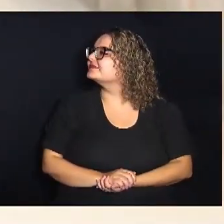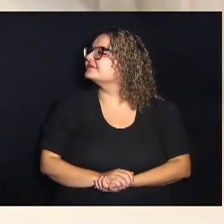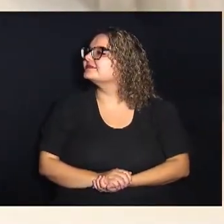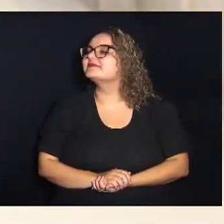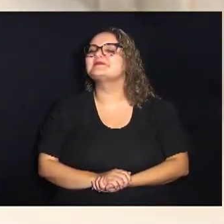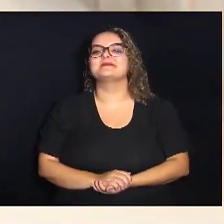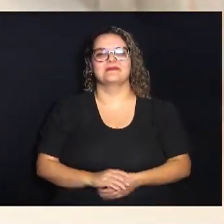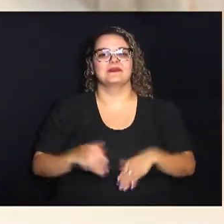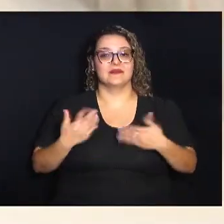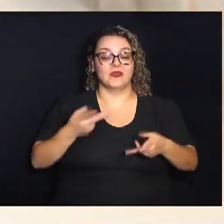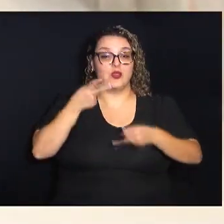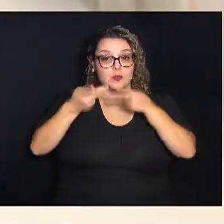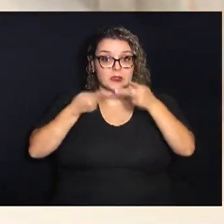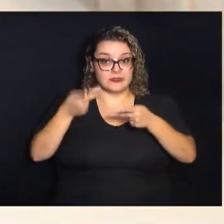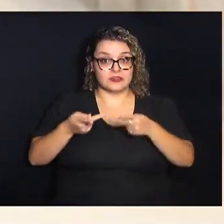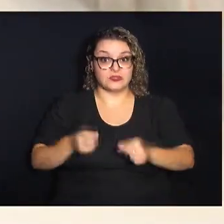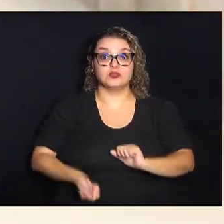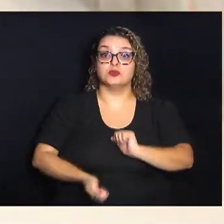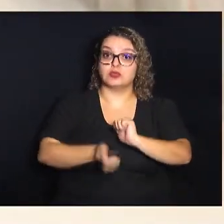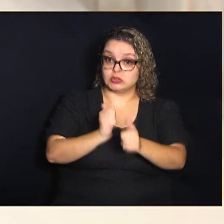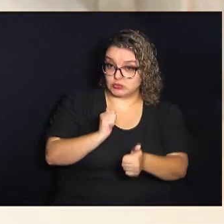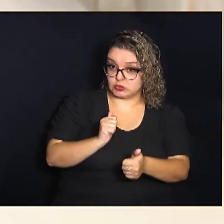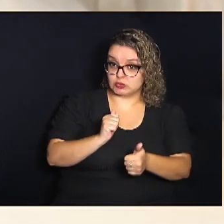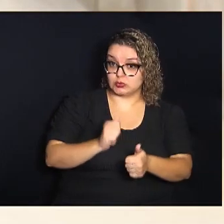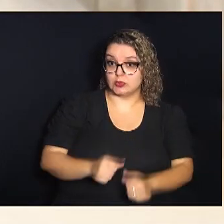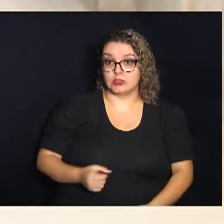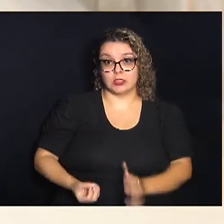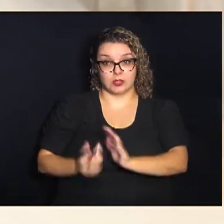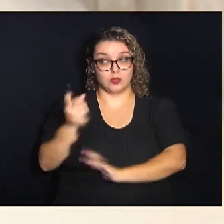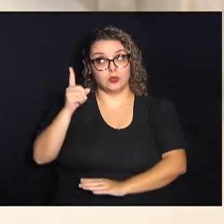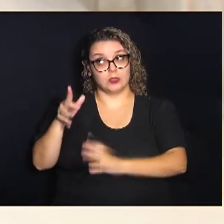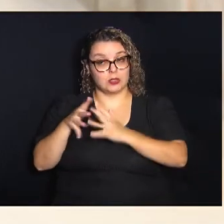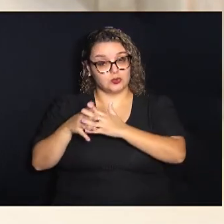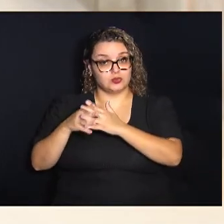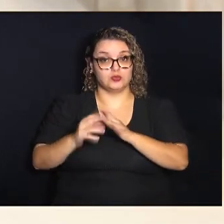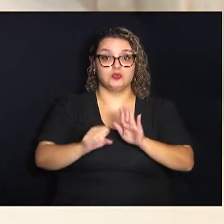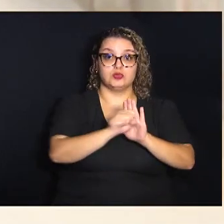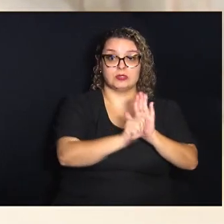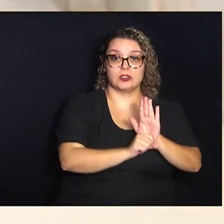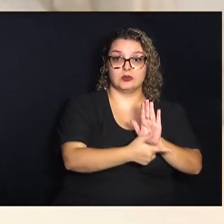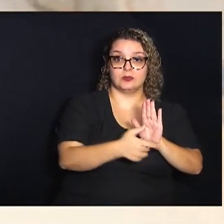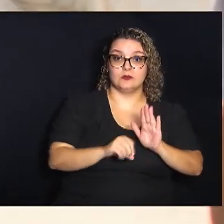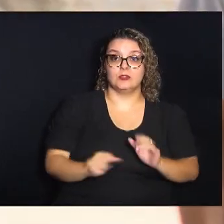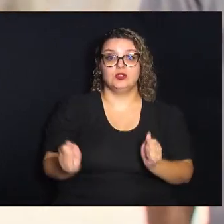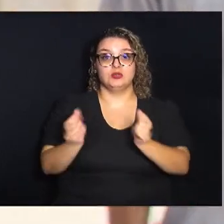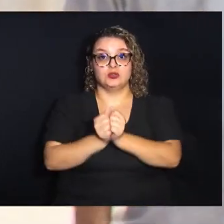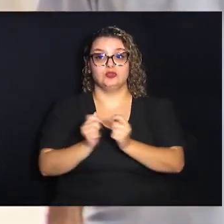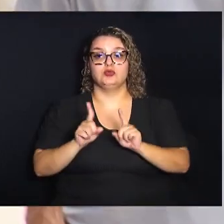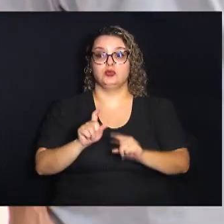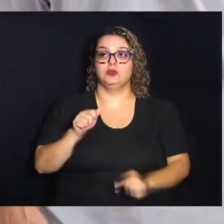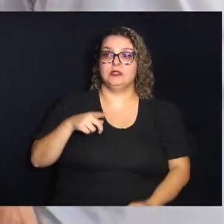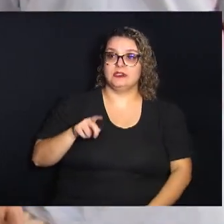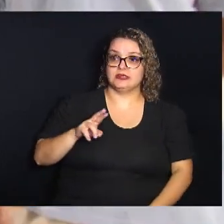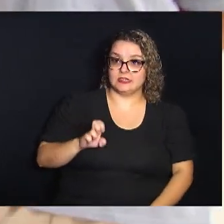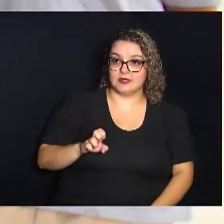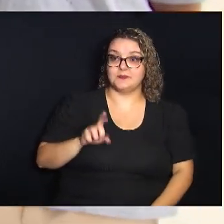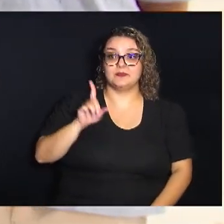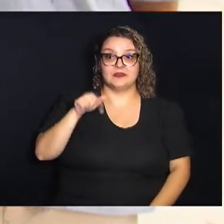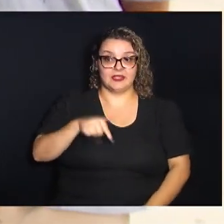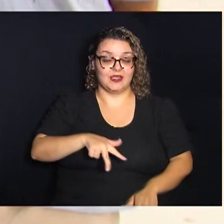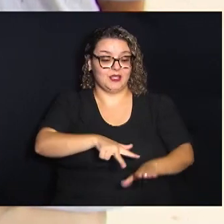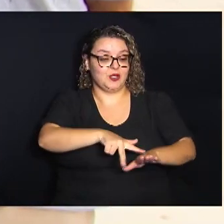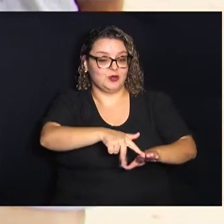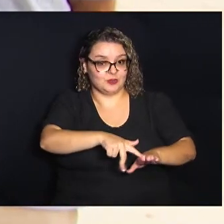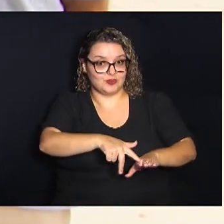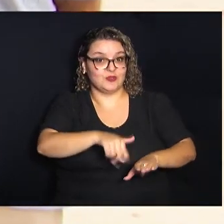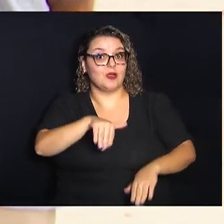E para falar sobre esse esporte que surgiu nos Estados Unidos no século XX, ao meu lado está o André Lúcio Valêncio, ele que é skatista há